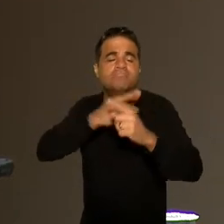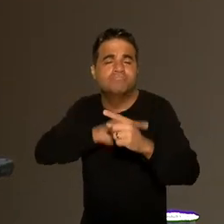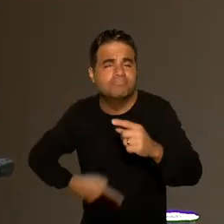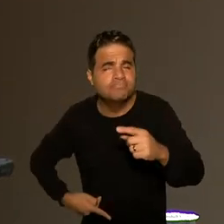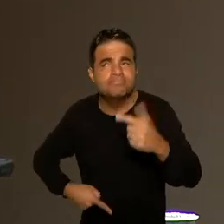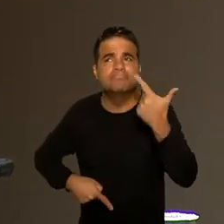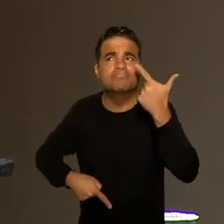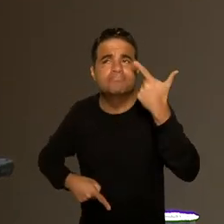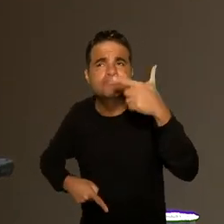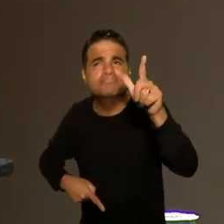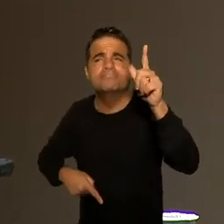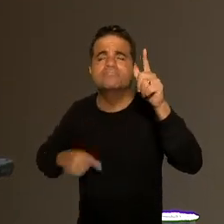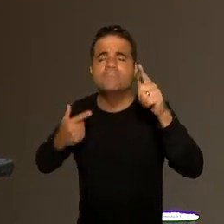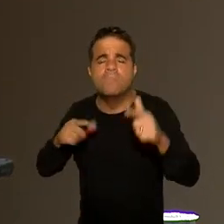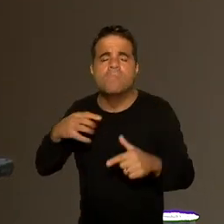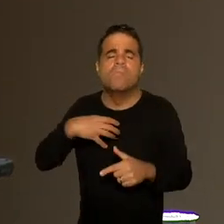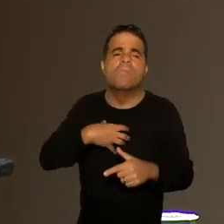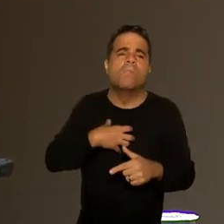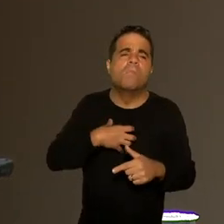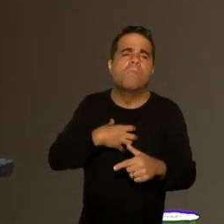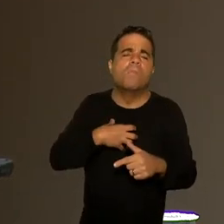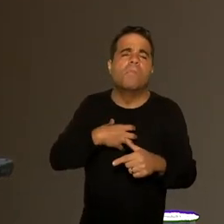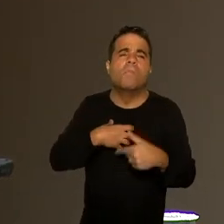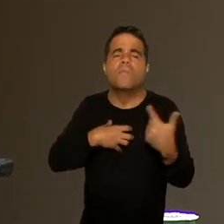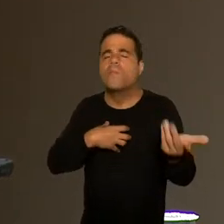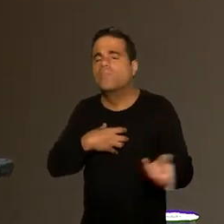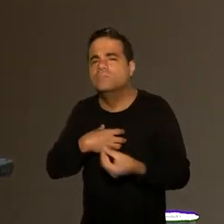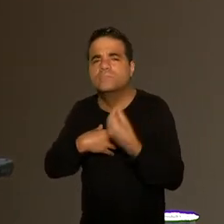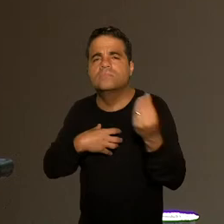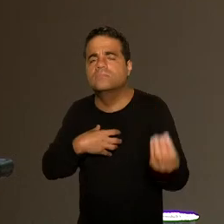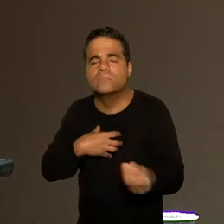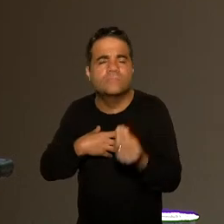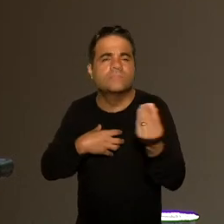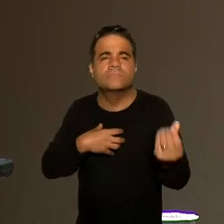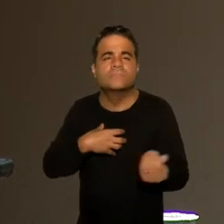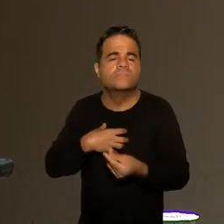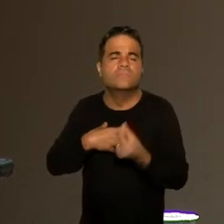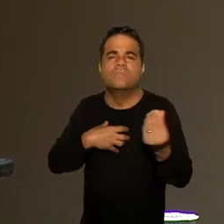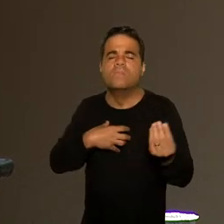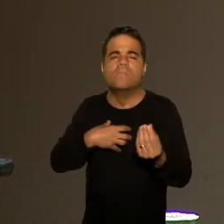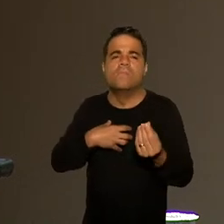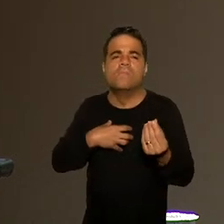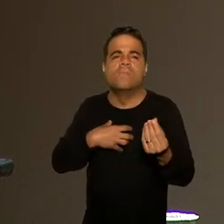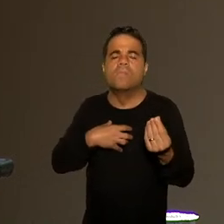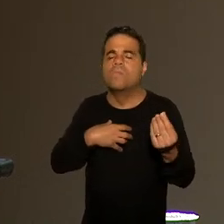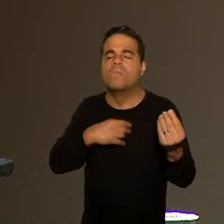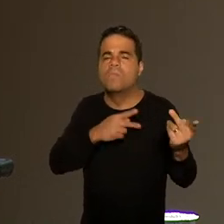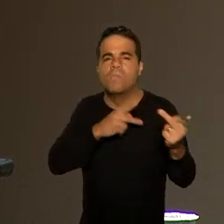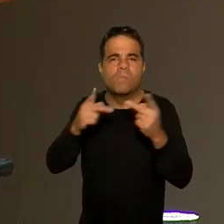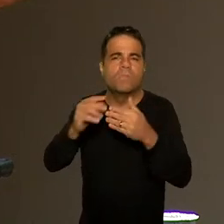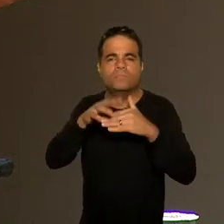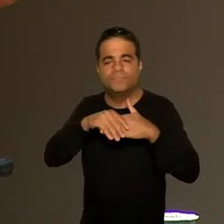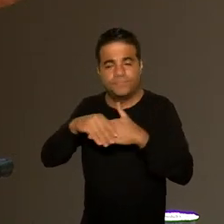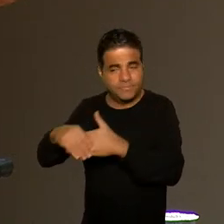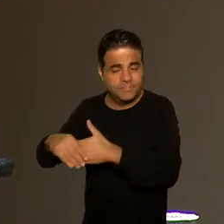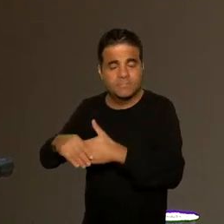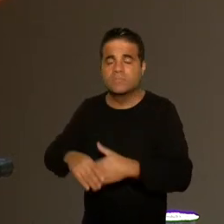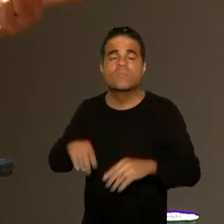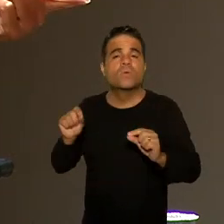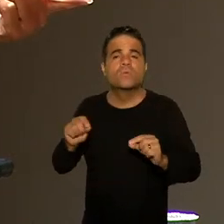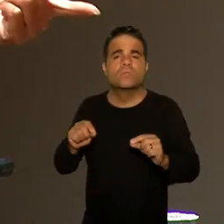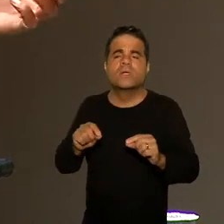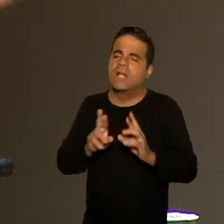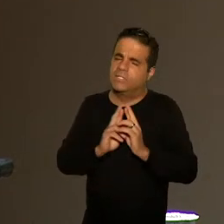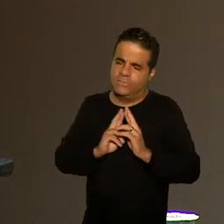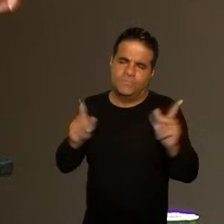outras Sensações do que se eu tivesse numa visita guiada então uma visita guiada